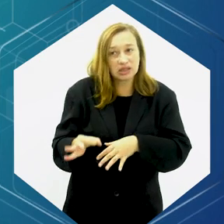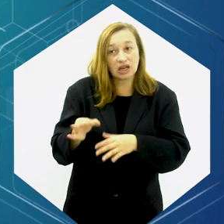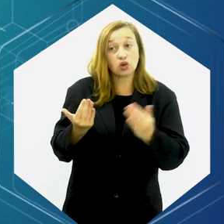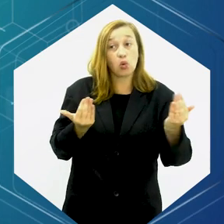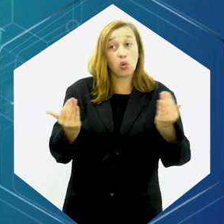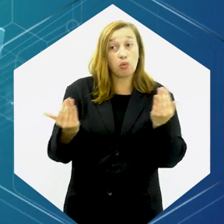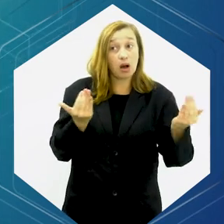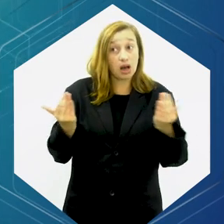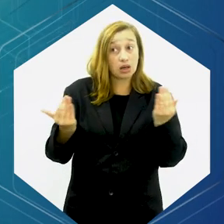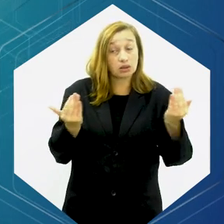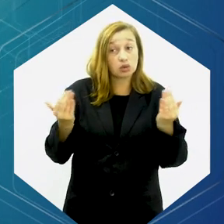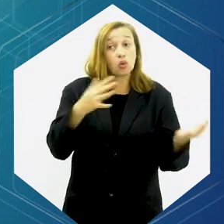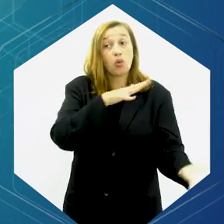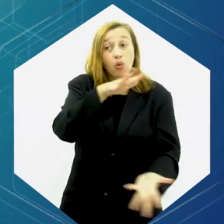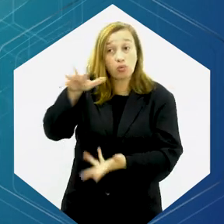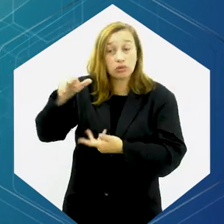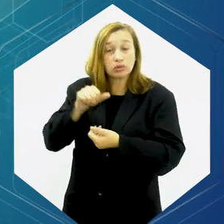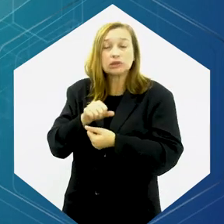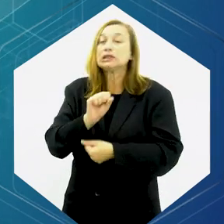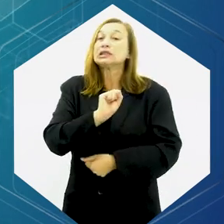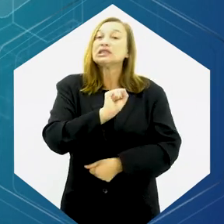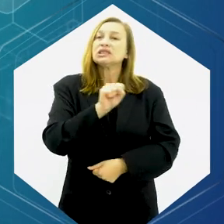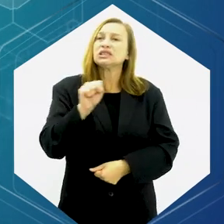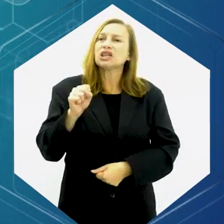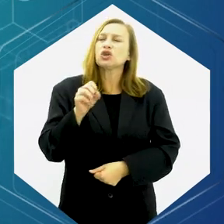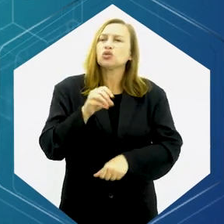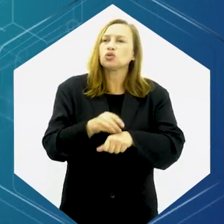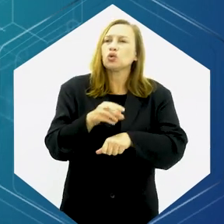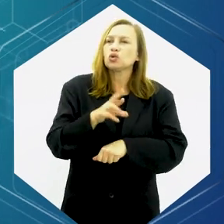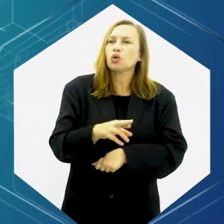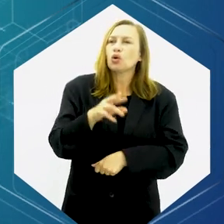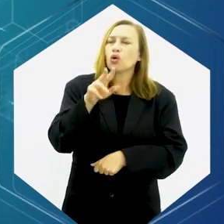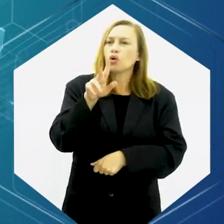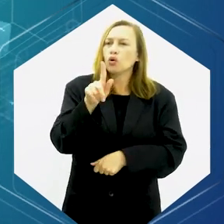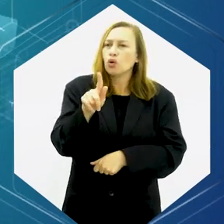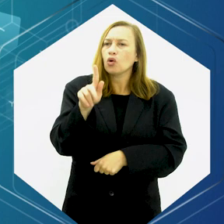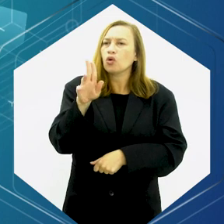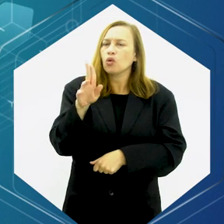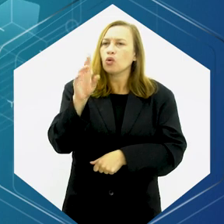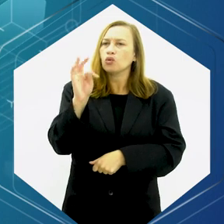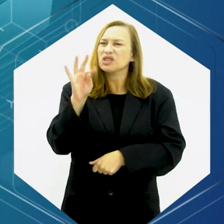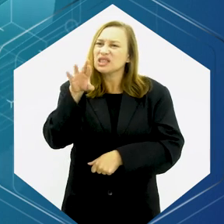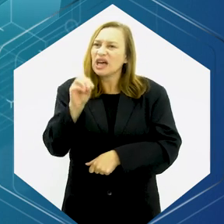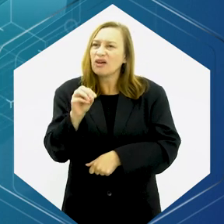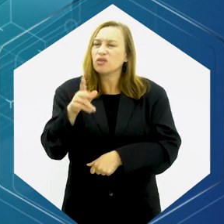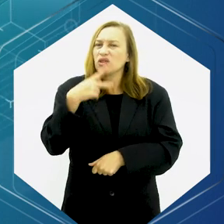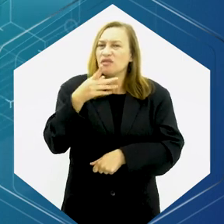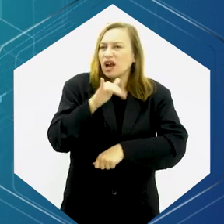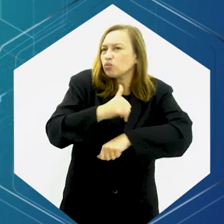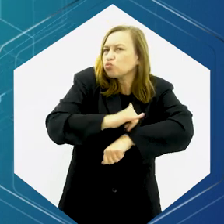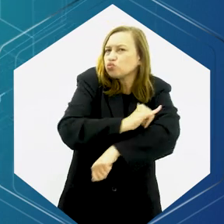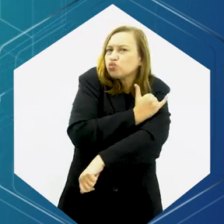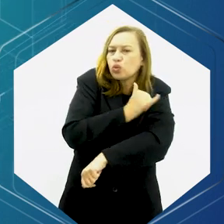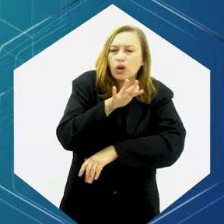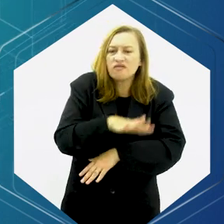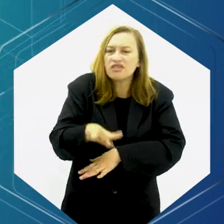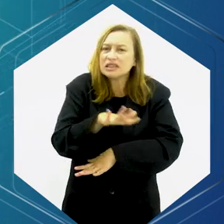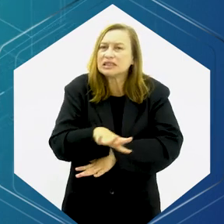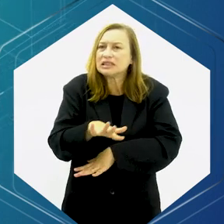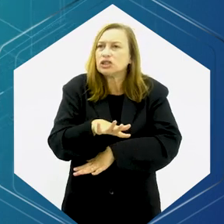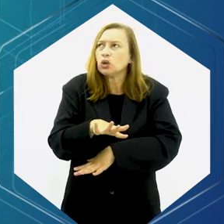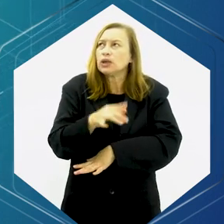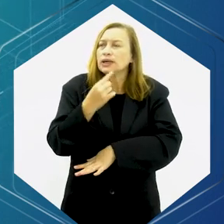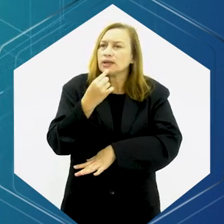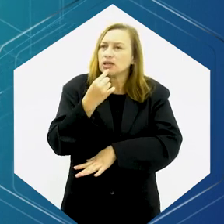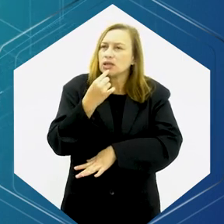eh o mundo sim Dr Gustavo quando a gente fala de obesidade infantil o que que